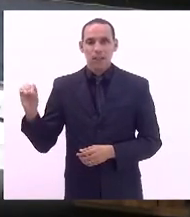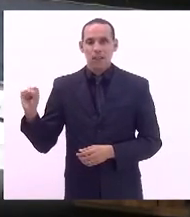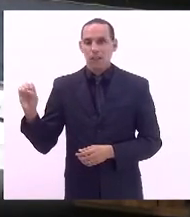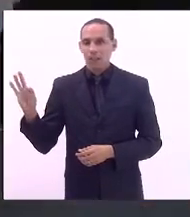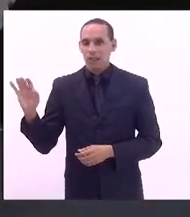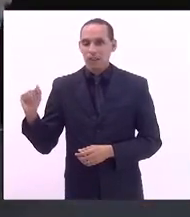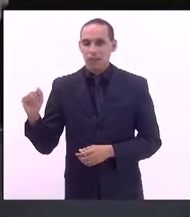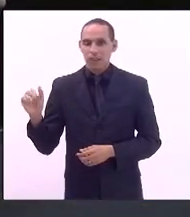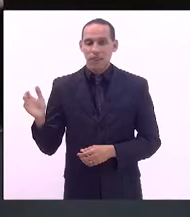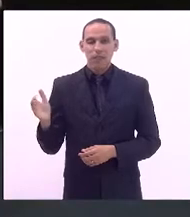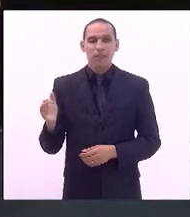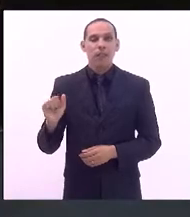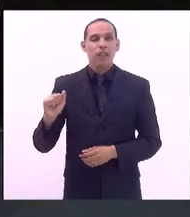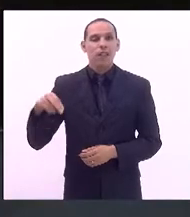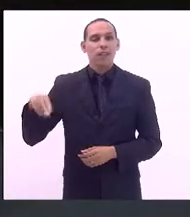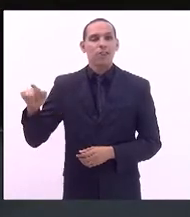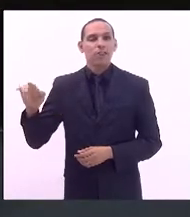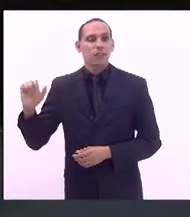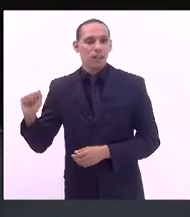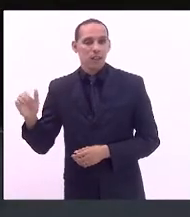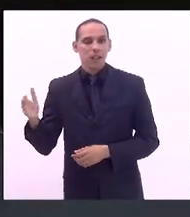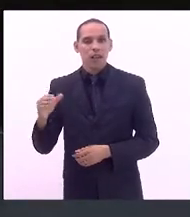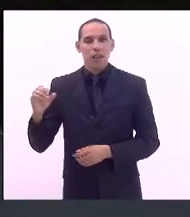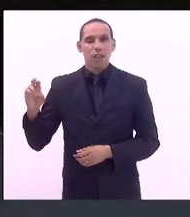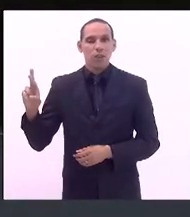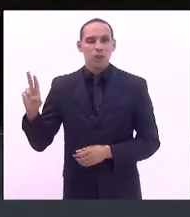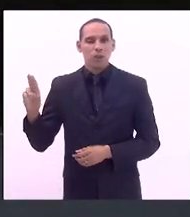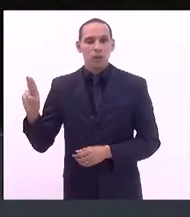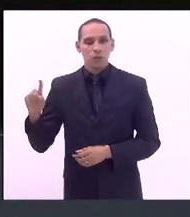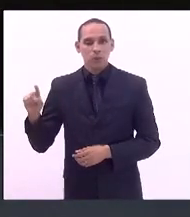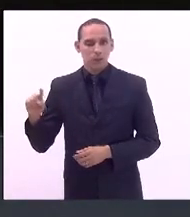Oi Ângela Cruz Valentim